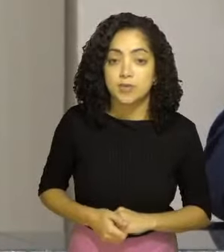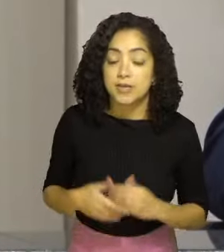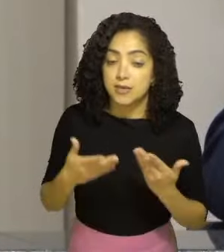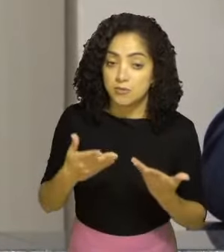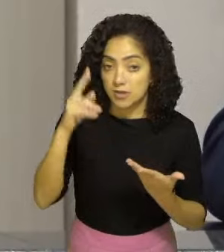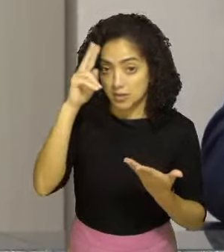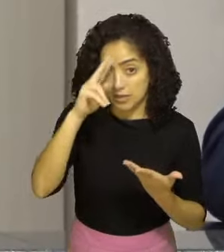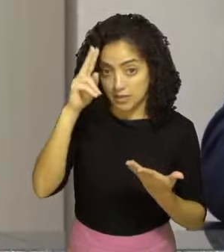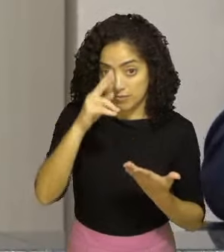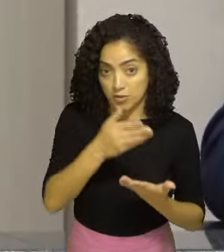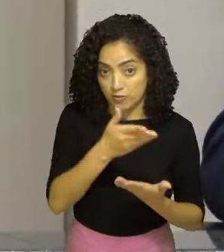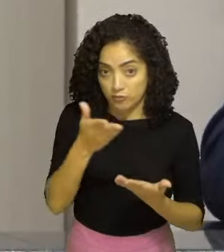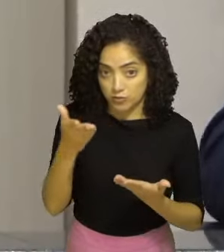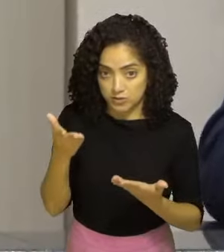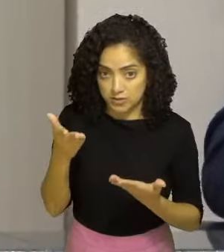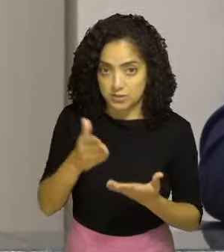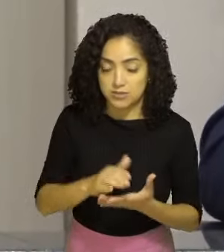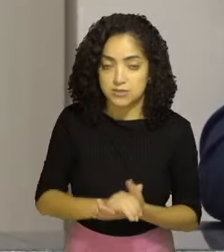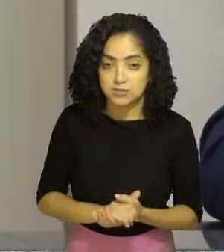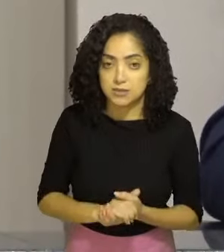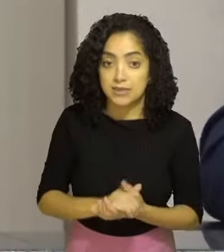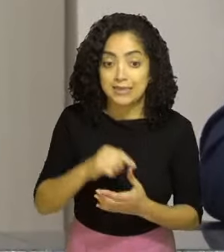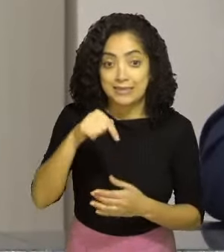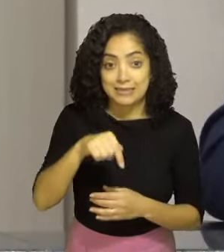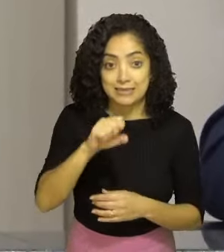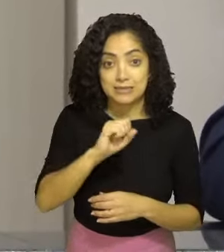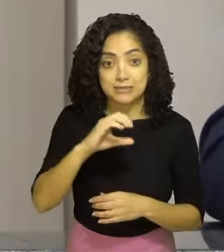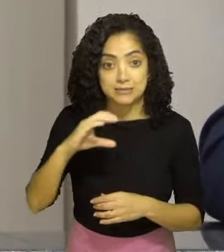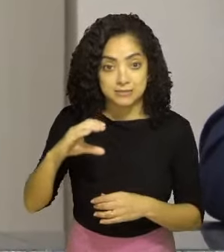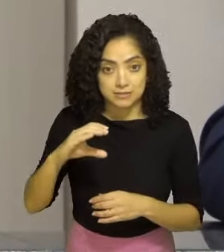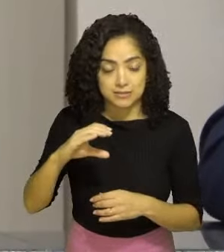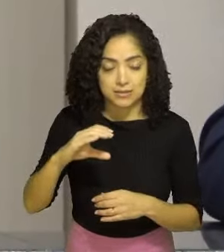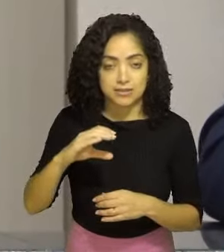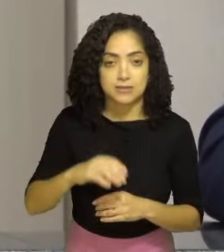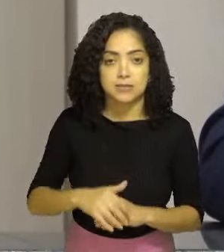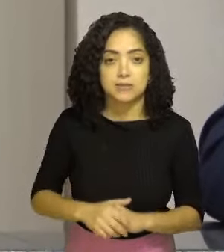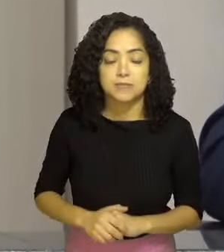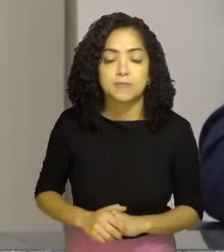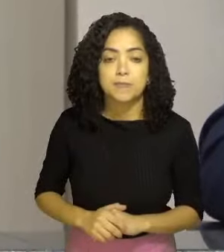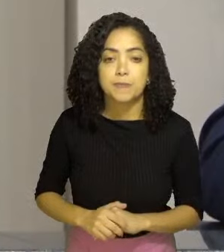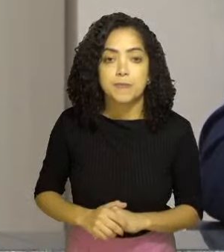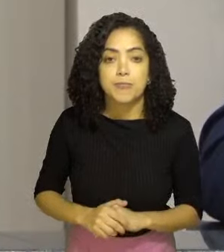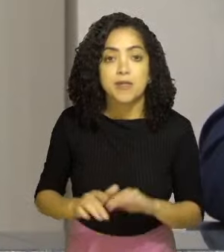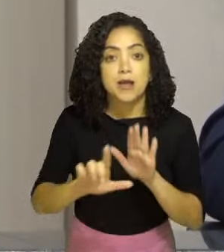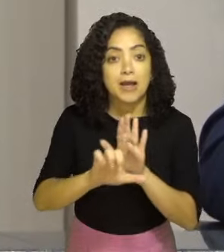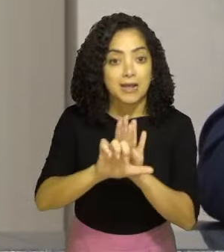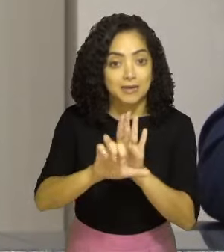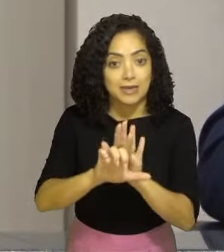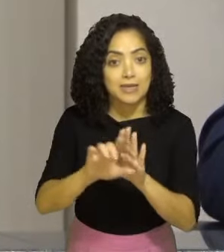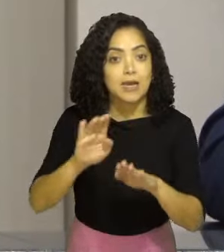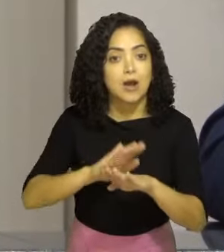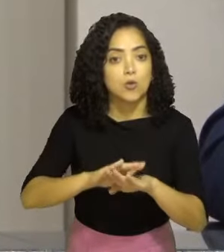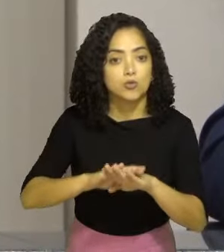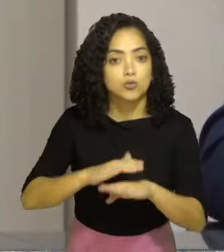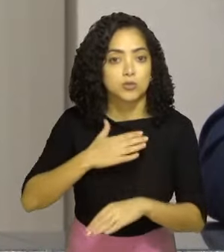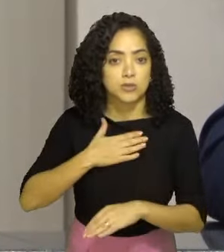lembrar a todas e todos que em Santa Catarina também nós temos uma lei de minha autoria,